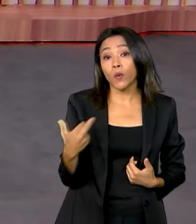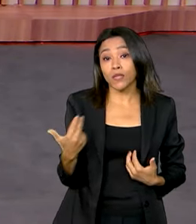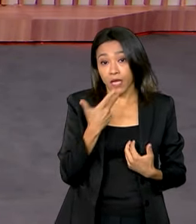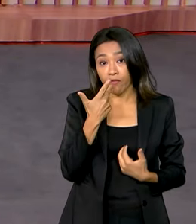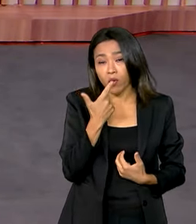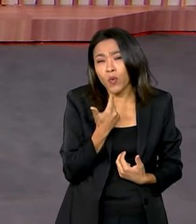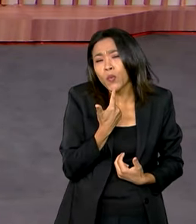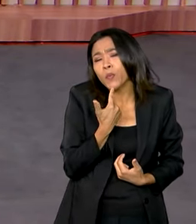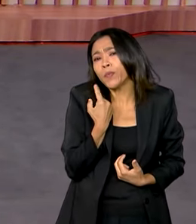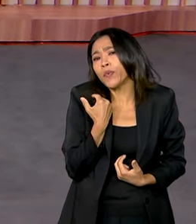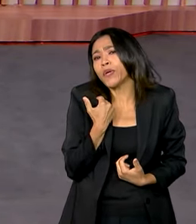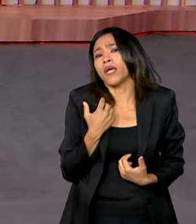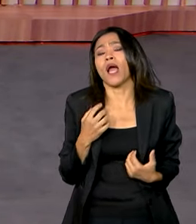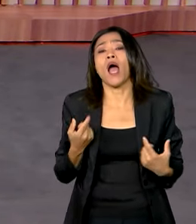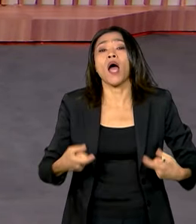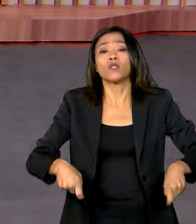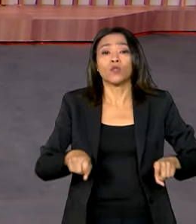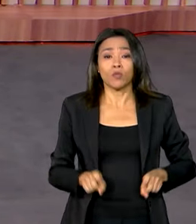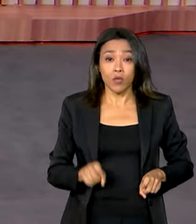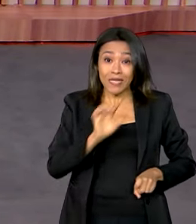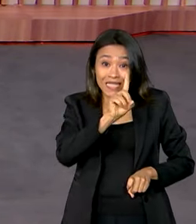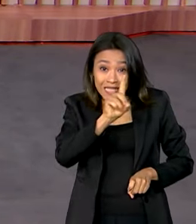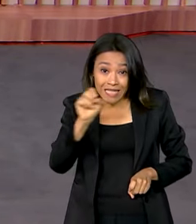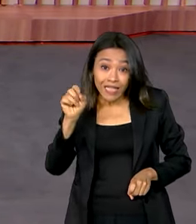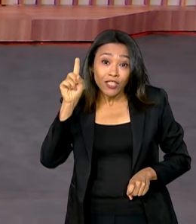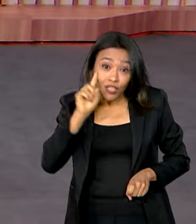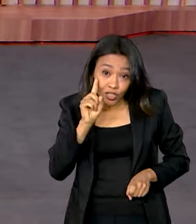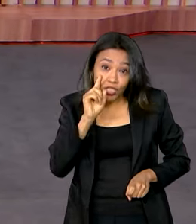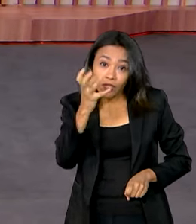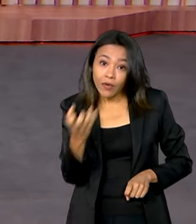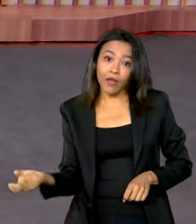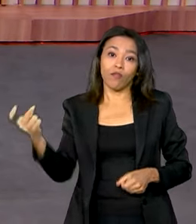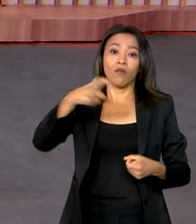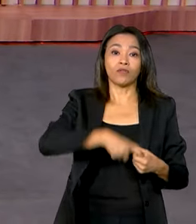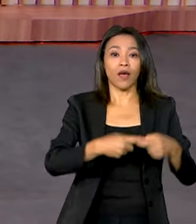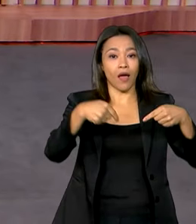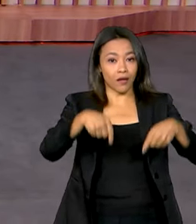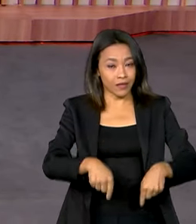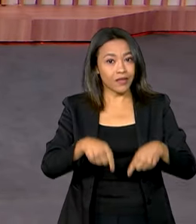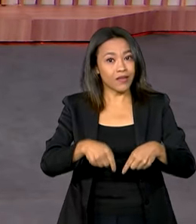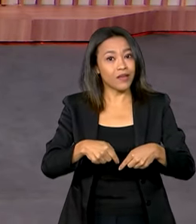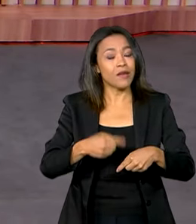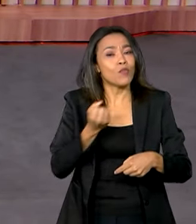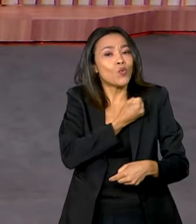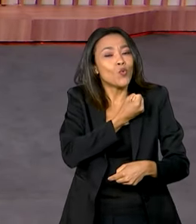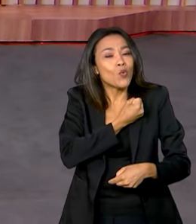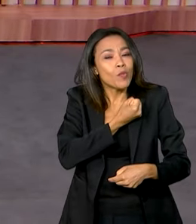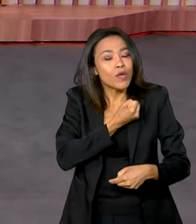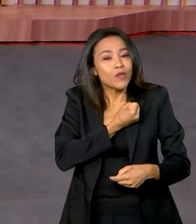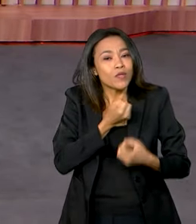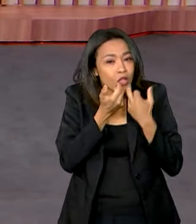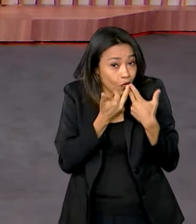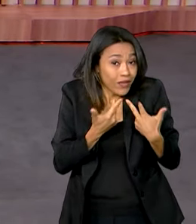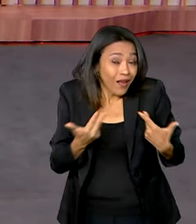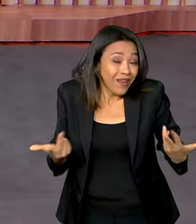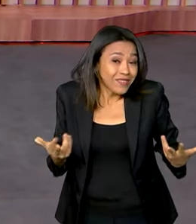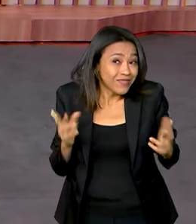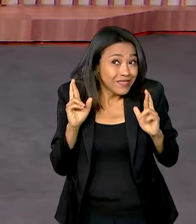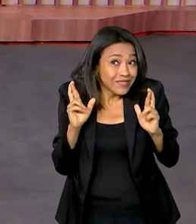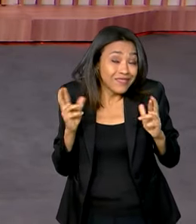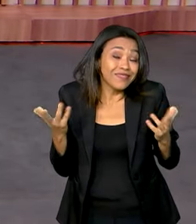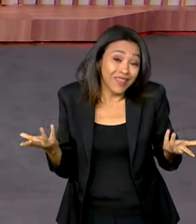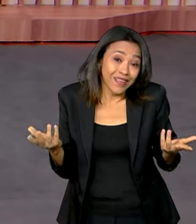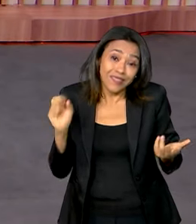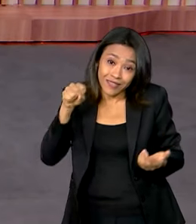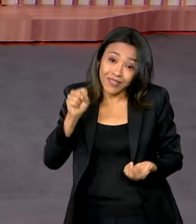assumir então ela falou ó quero voltar com 100 dias dela à frente da pasta para trazer números e boas novidades Tomara né sim